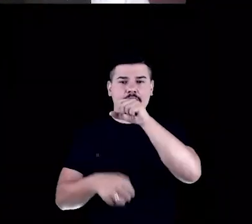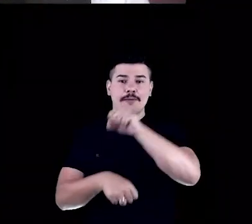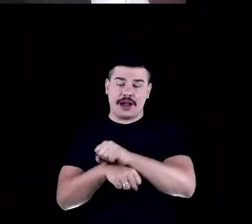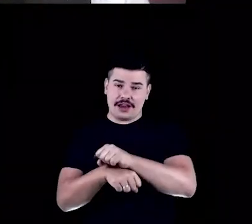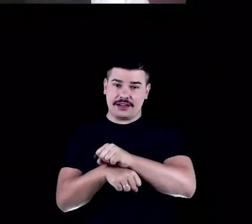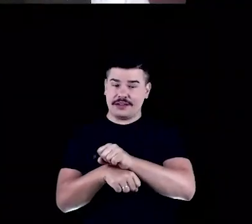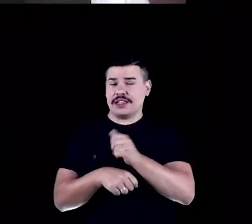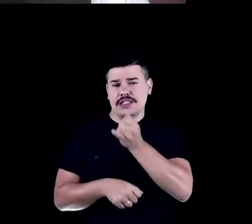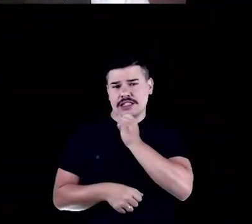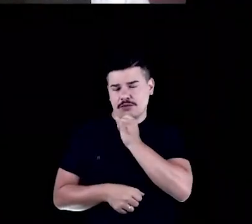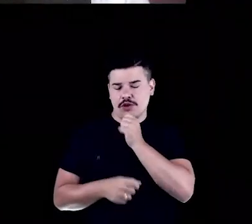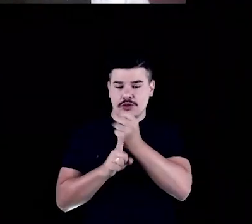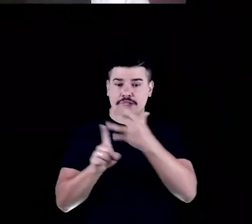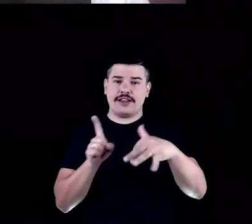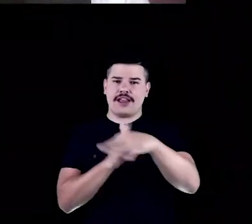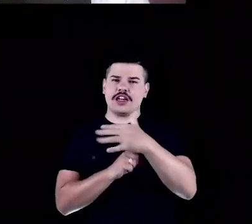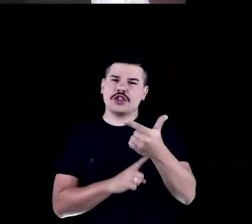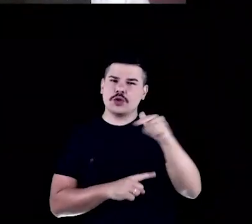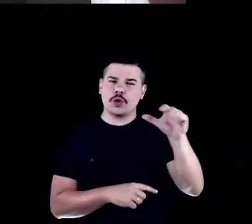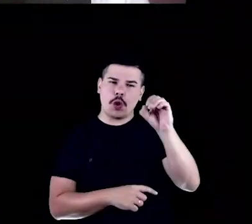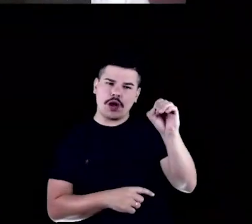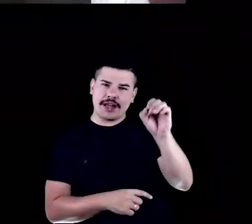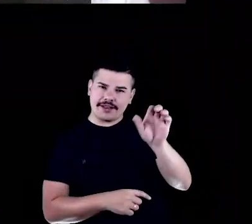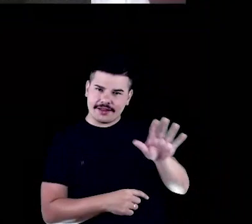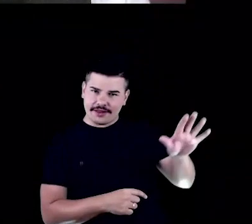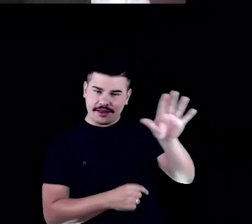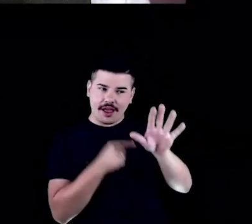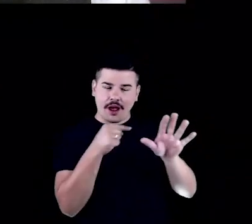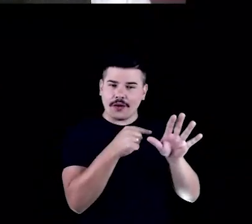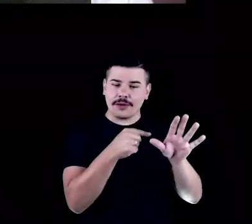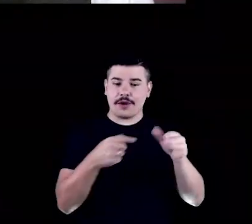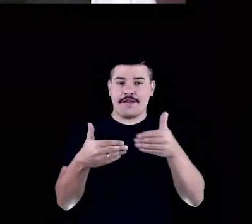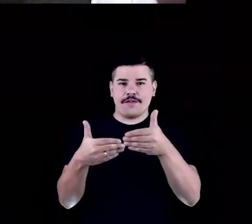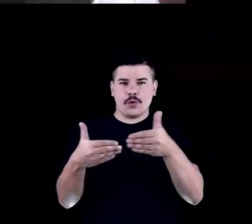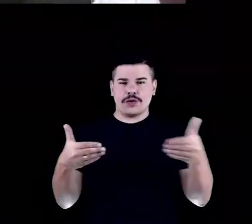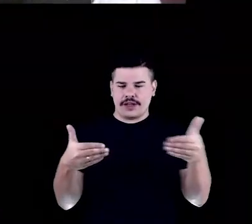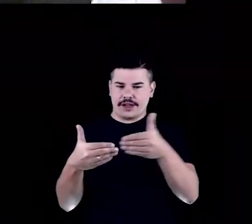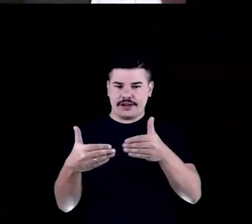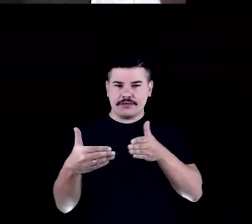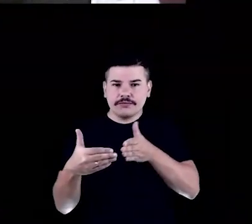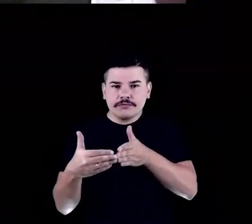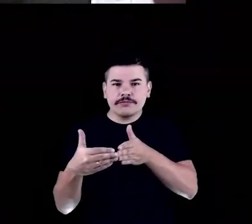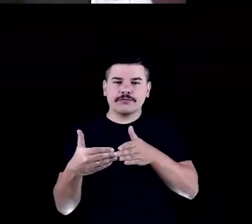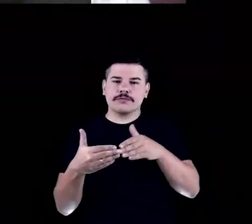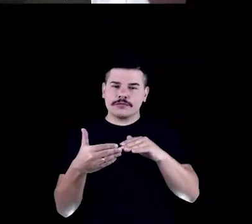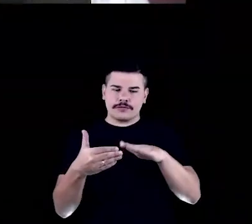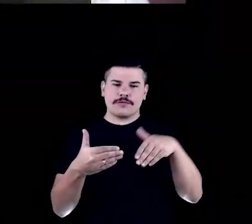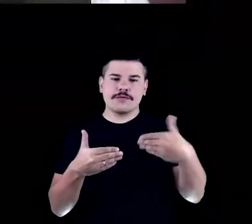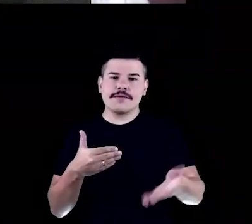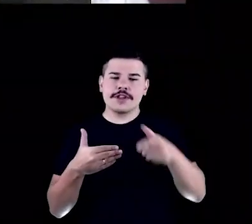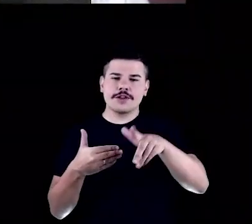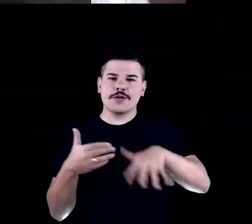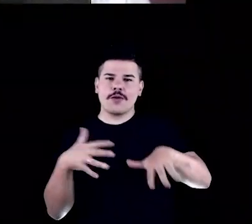divide. Mas quando a gente pega, por exemplo, sociedades orientais, a fronteira, na verdade, é o espaço de ligação, de conexão. A